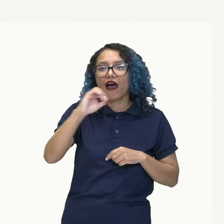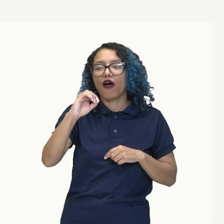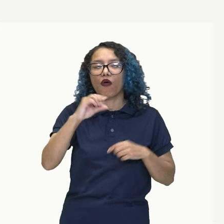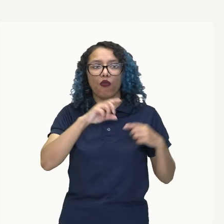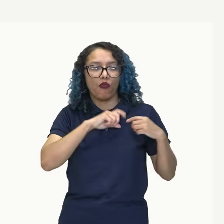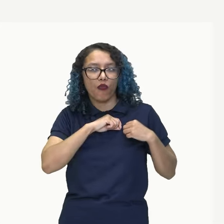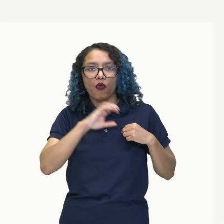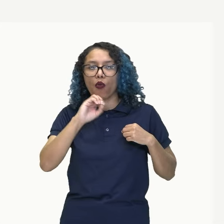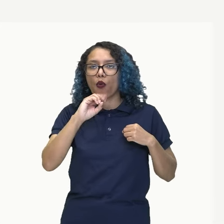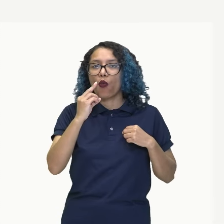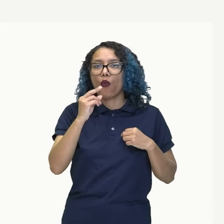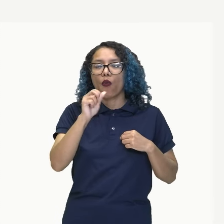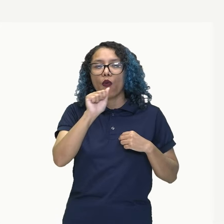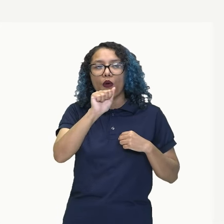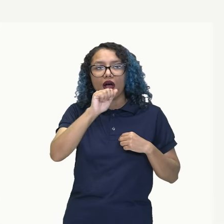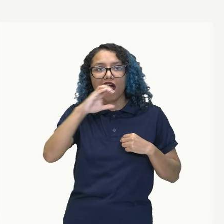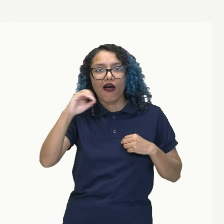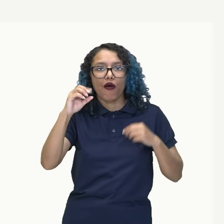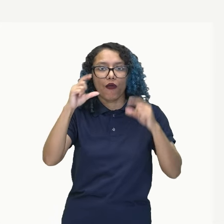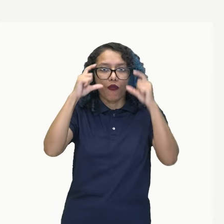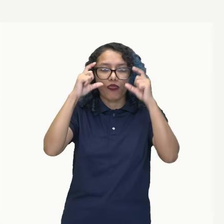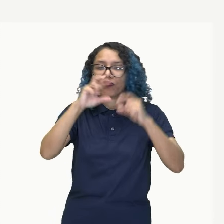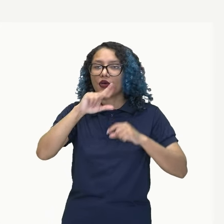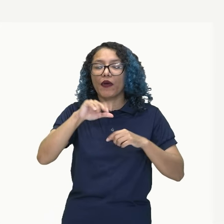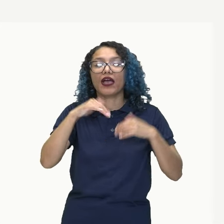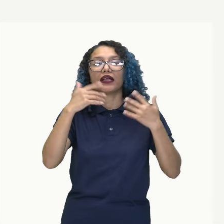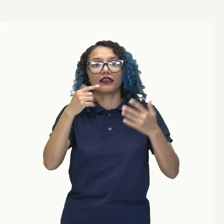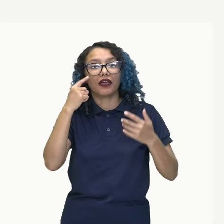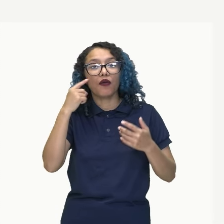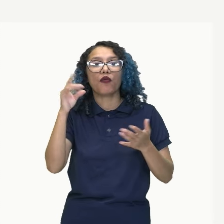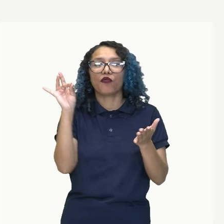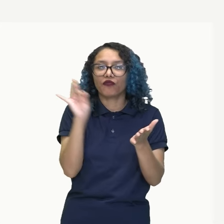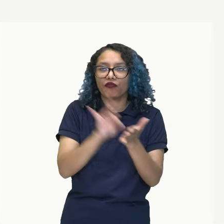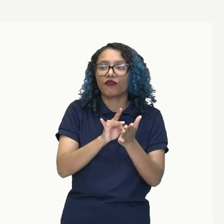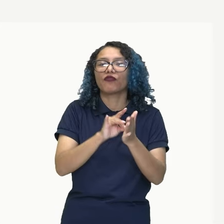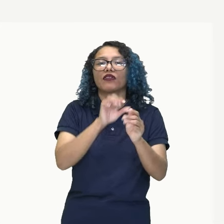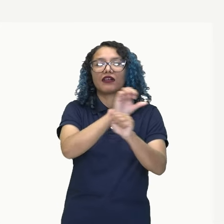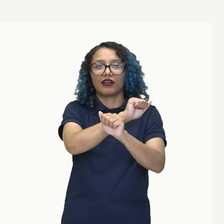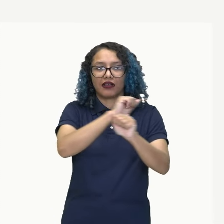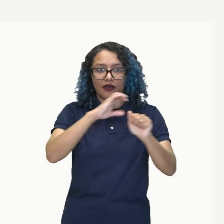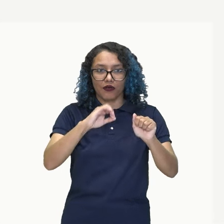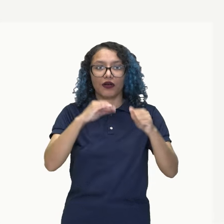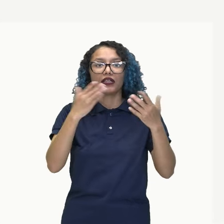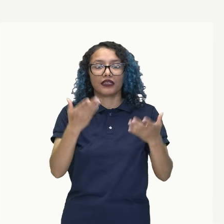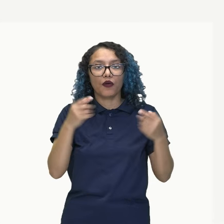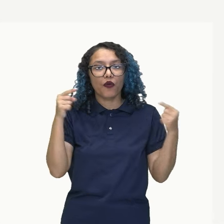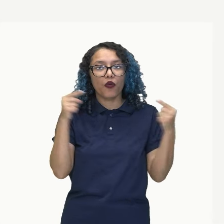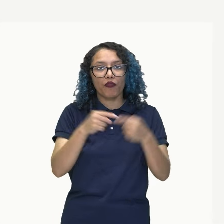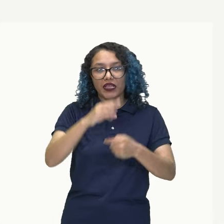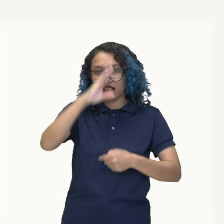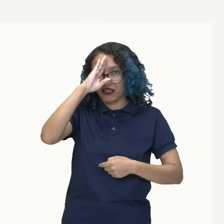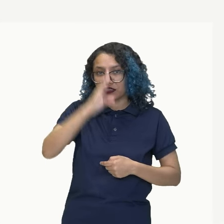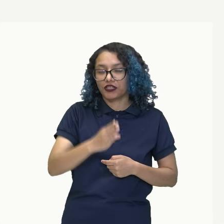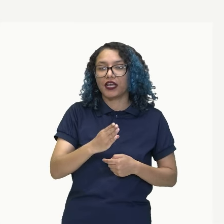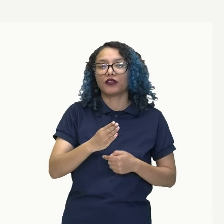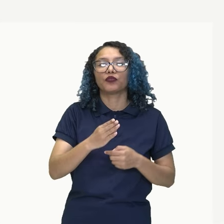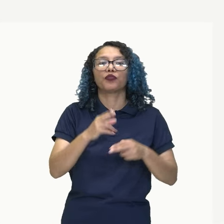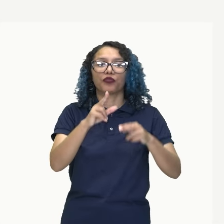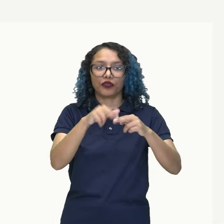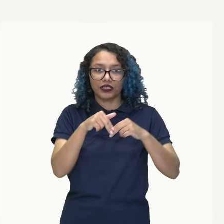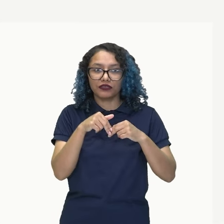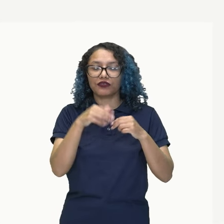de fato, isso aí é artigo e, portanto, o meu objeto é direto e o meu verbo é